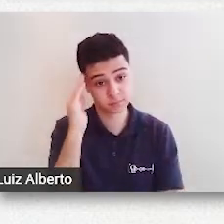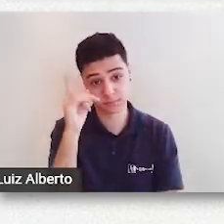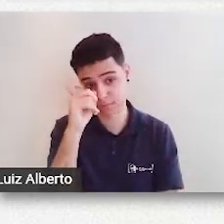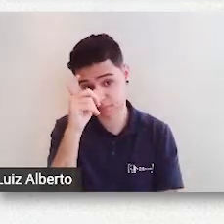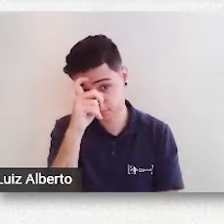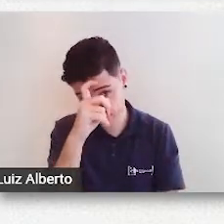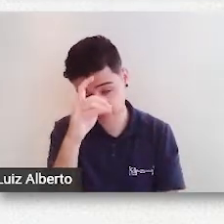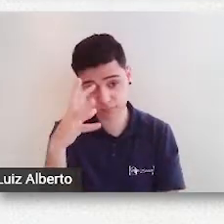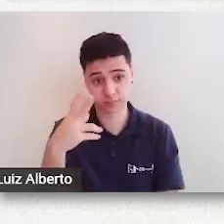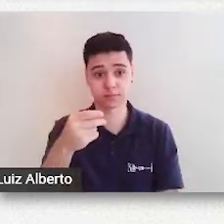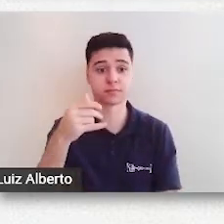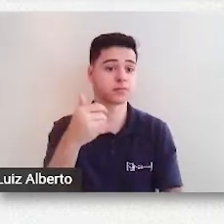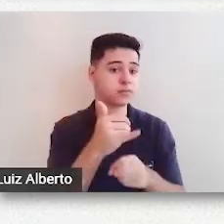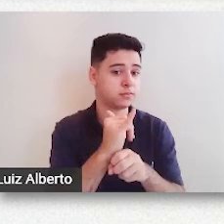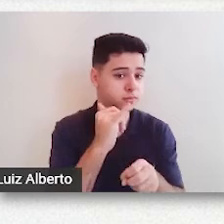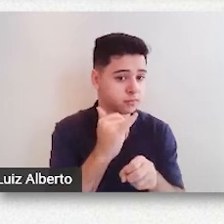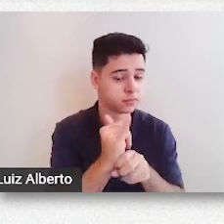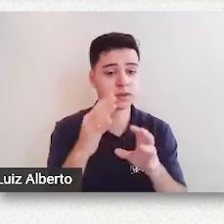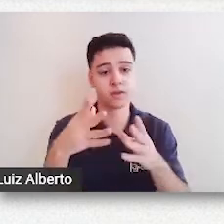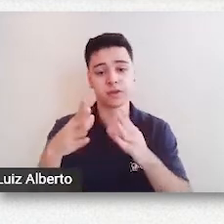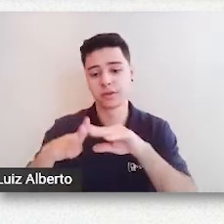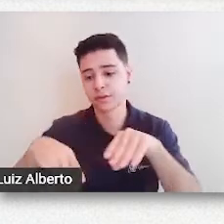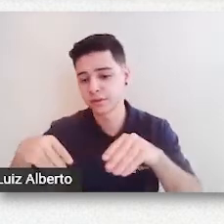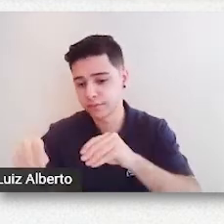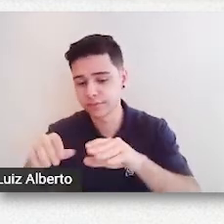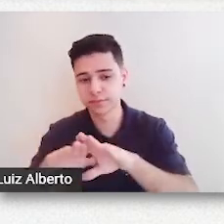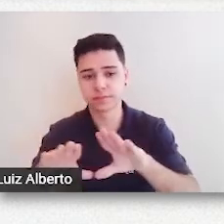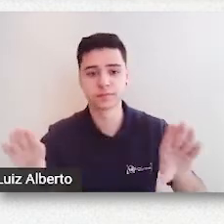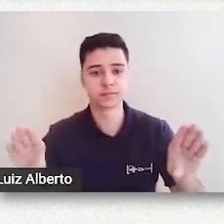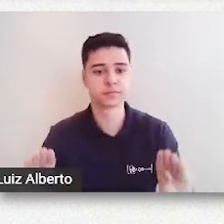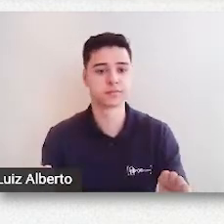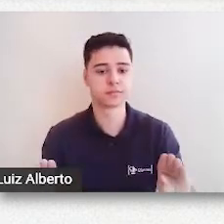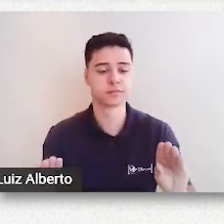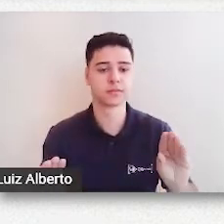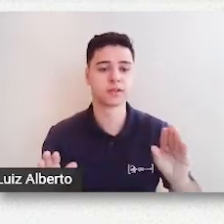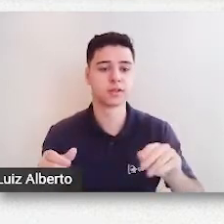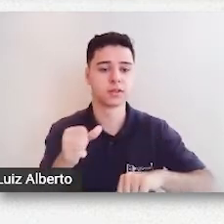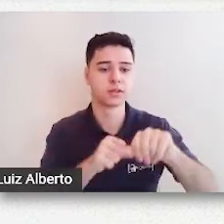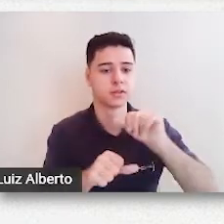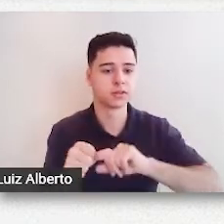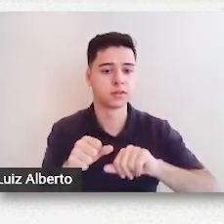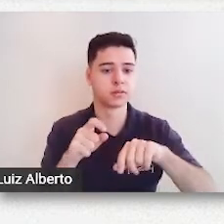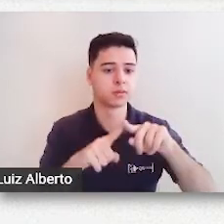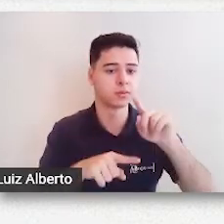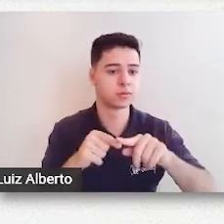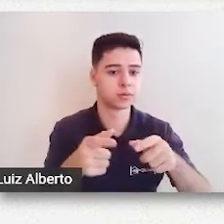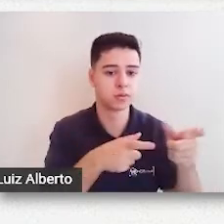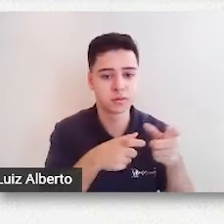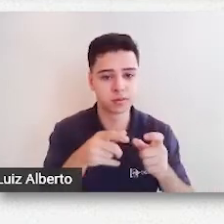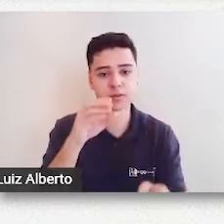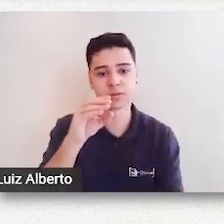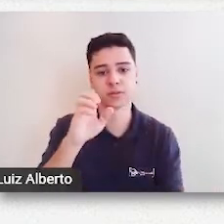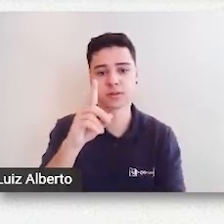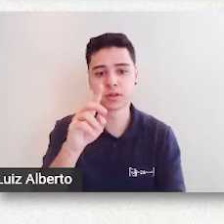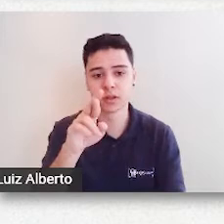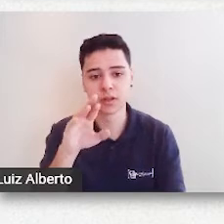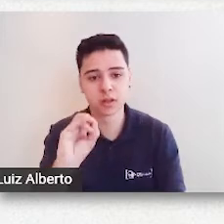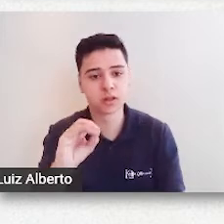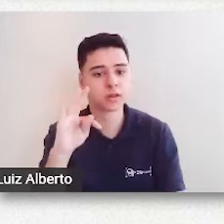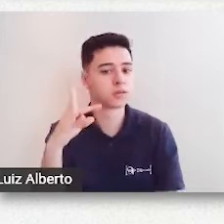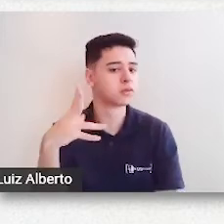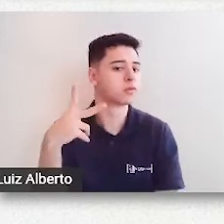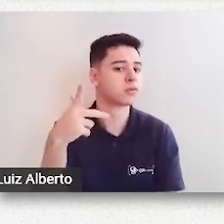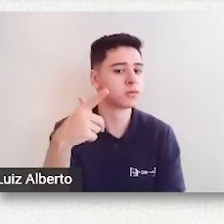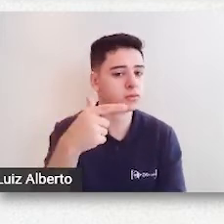mármore, azulejo. Né? Então, os artistas adaptavam os materiais locais, provavelmente o cedro, né, todos de madeira.